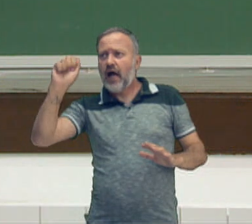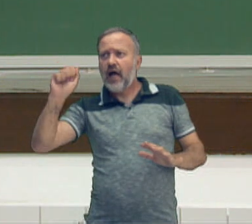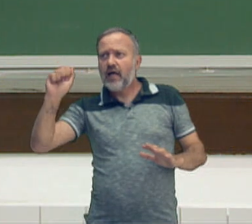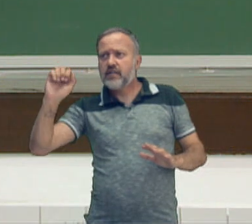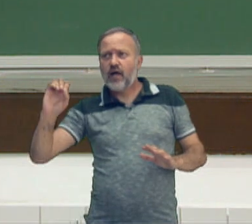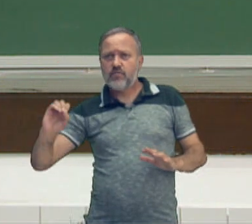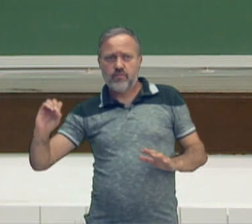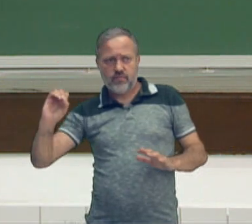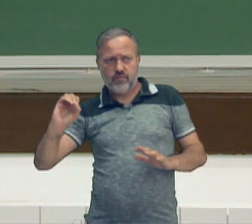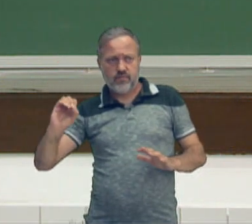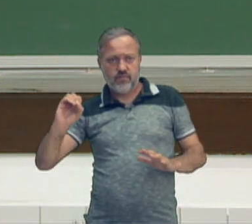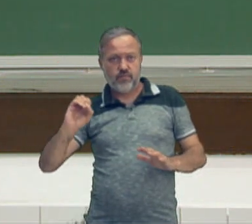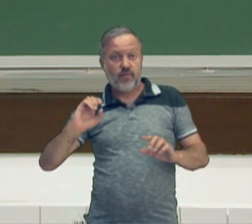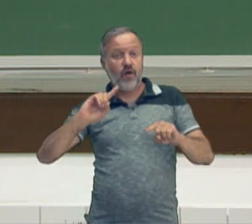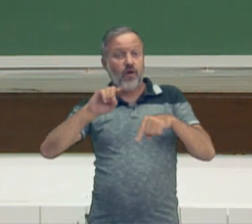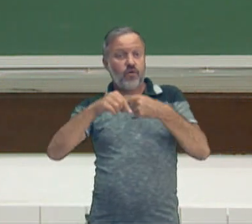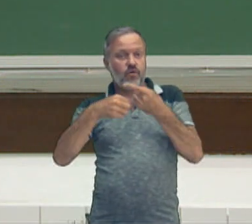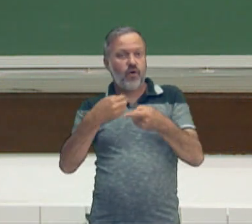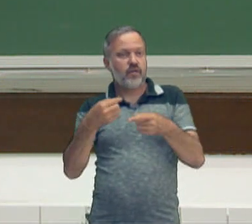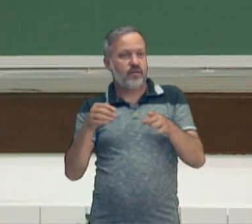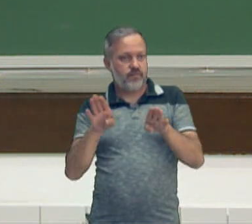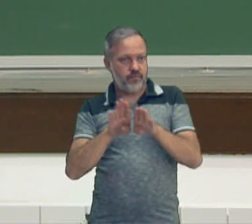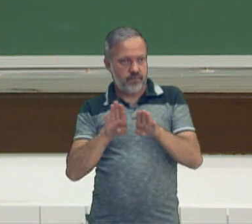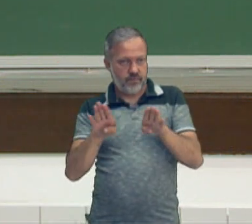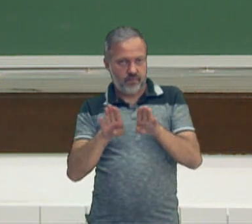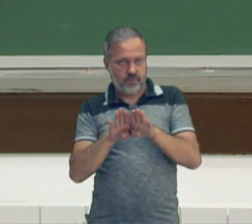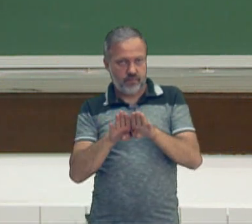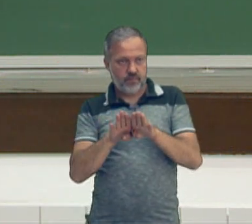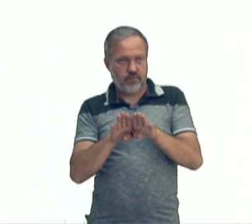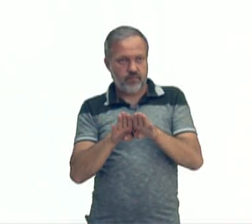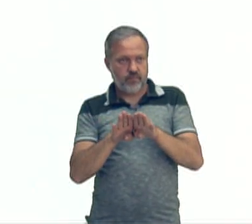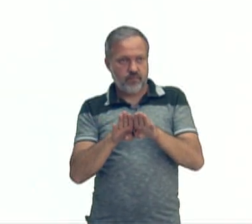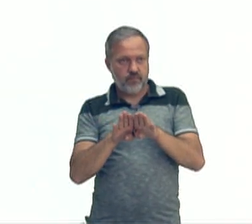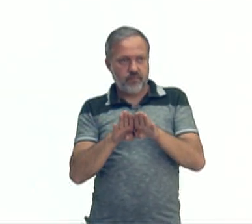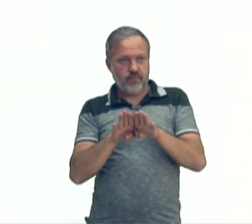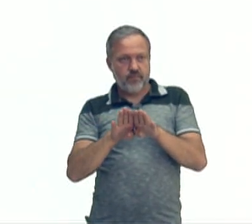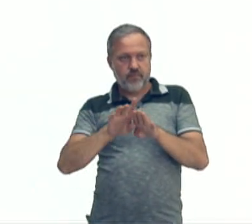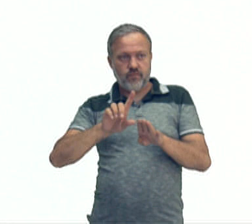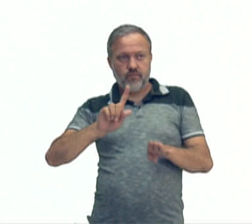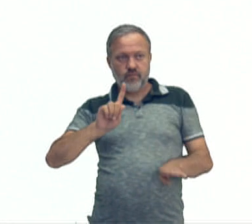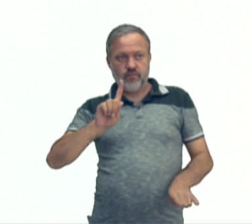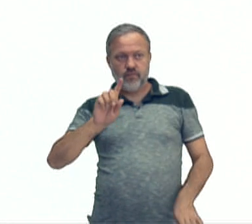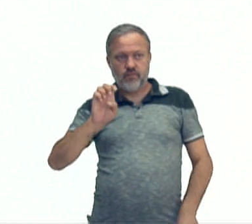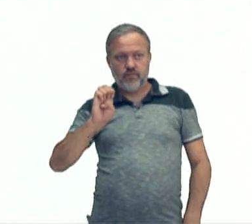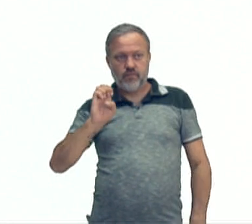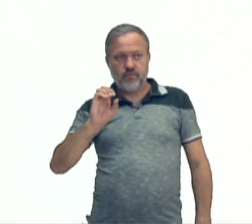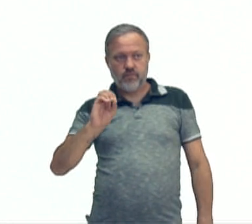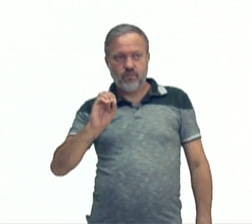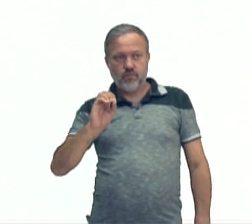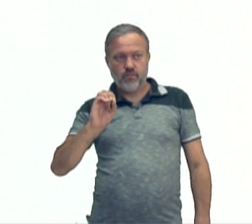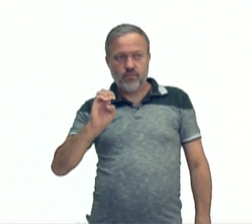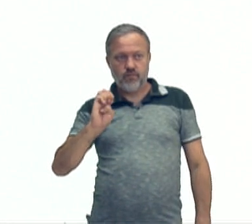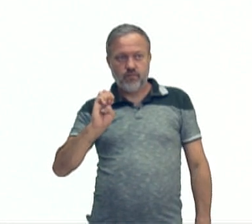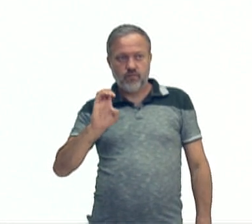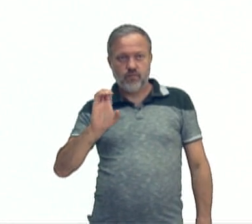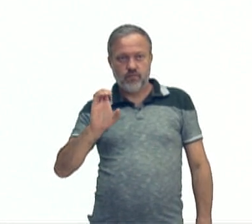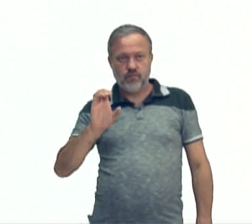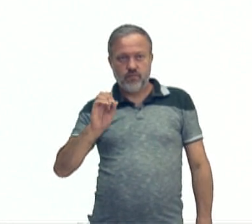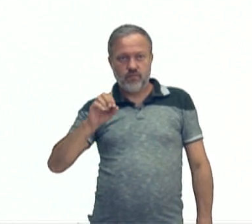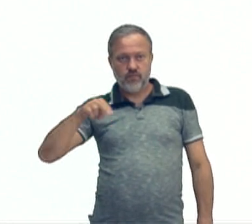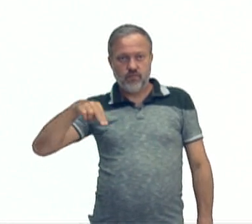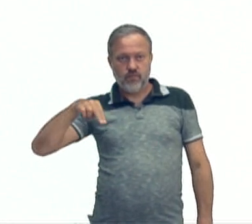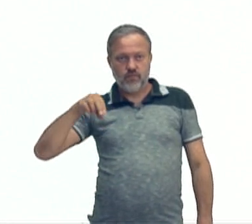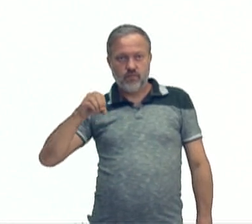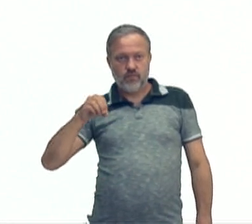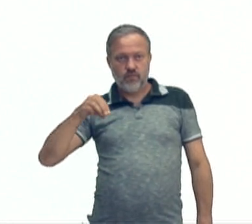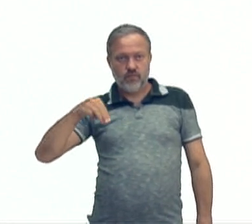de regionalização, em cima dos aspectos geoeconômicos. Dentro dos aspectos geoeconômicos, a